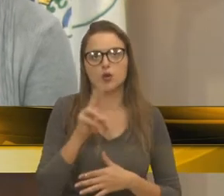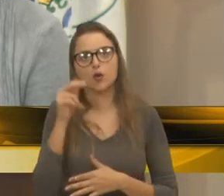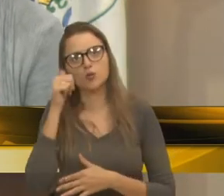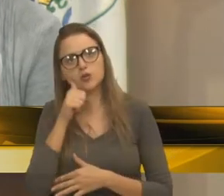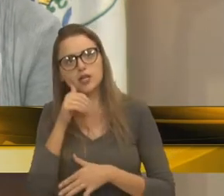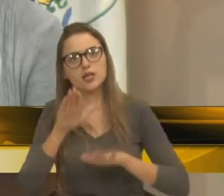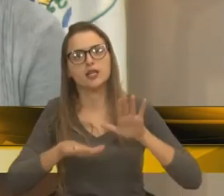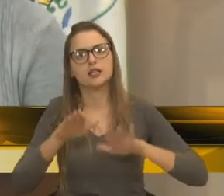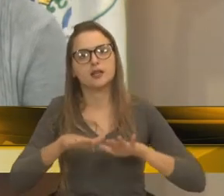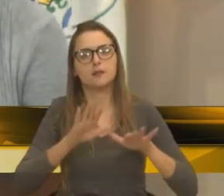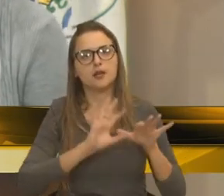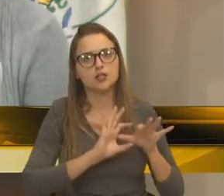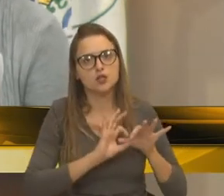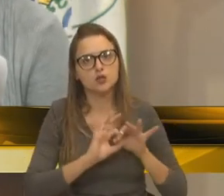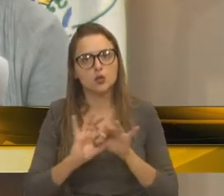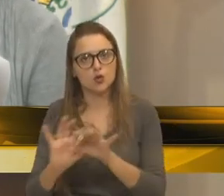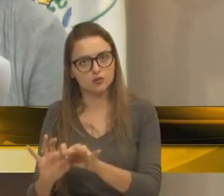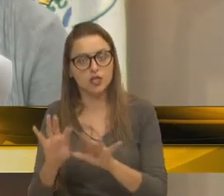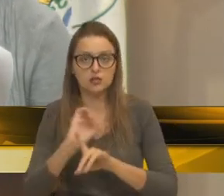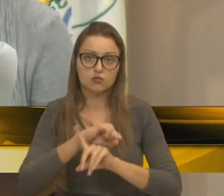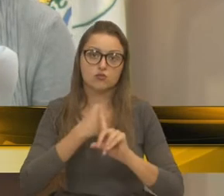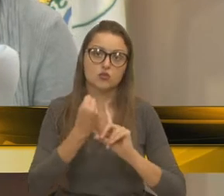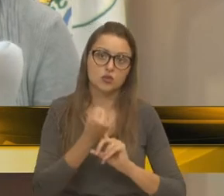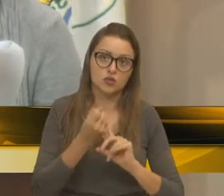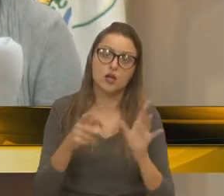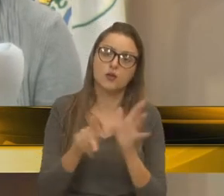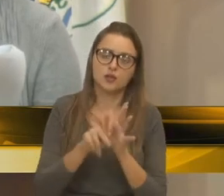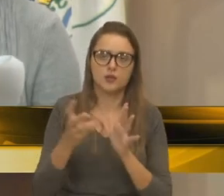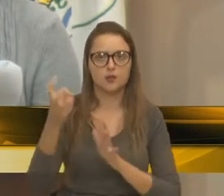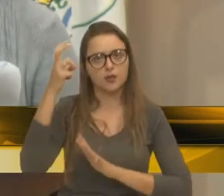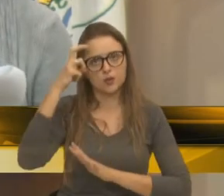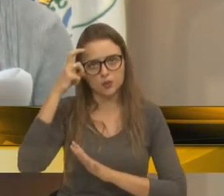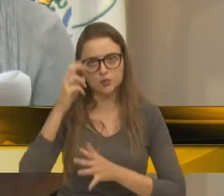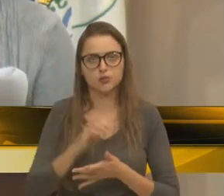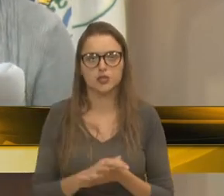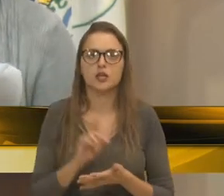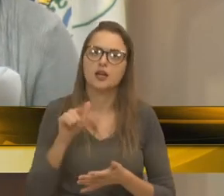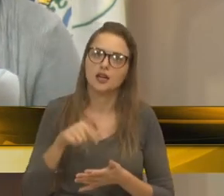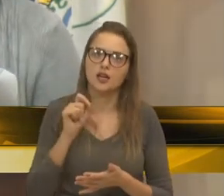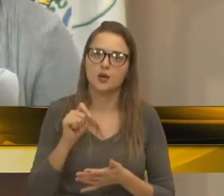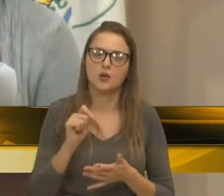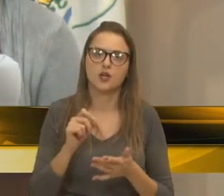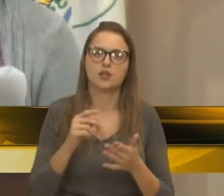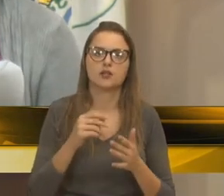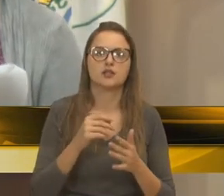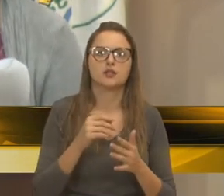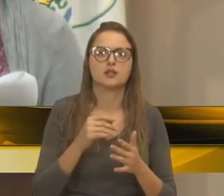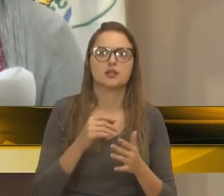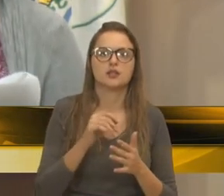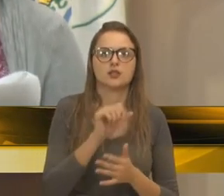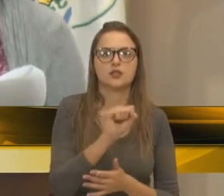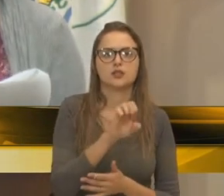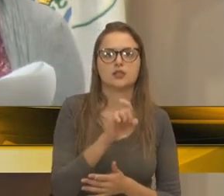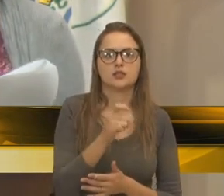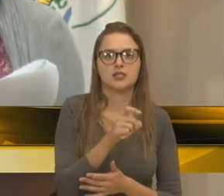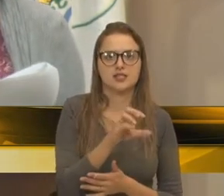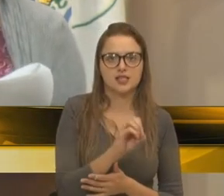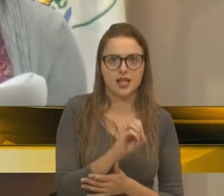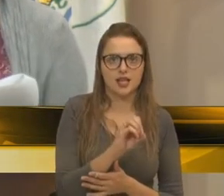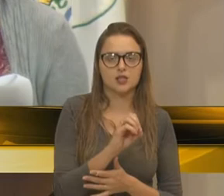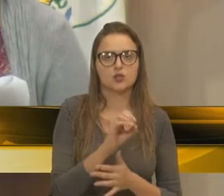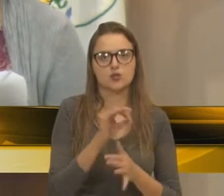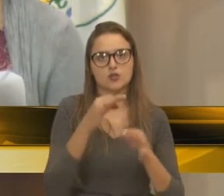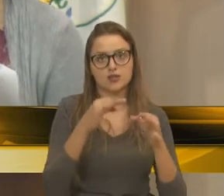contexto sociocultural. Bom, tudo certo. Isso é o que a gente diz. Então, sexo biológico é homem e